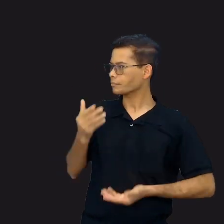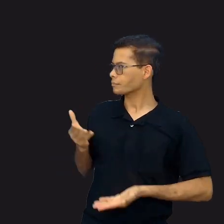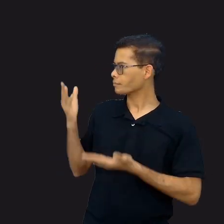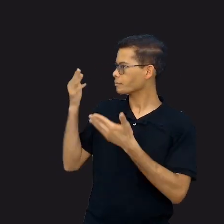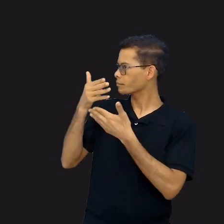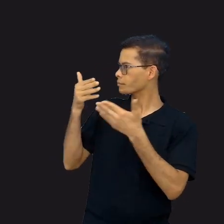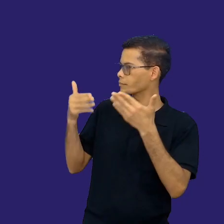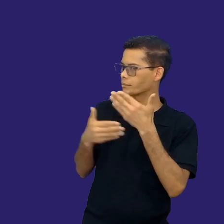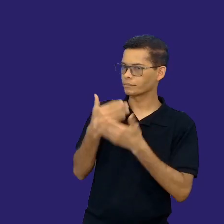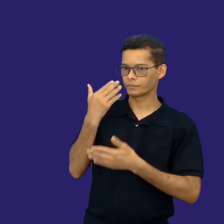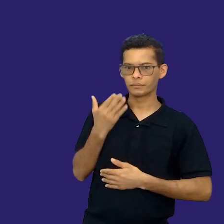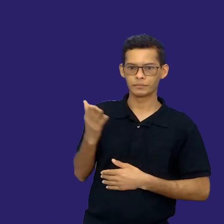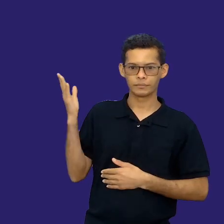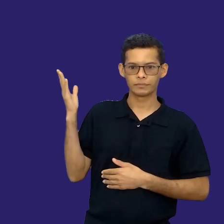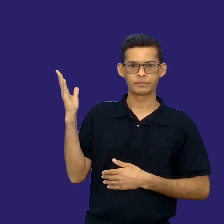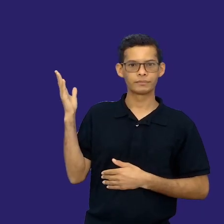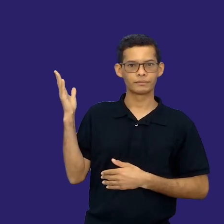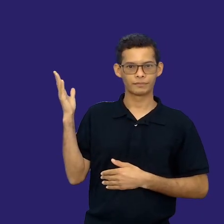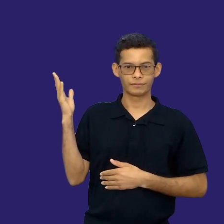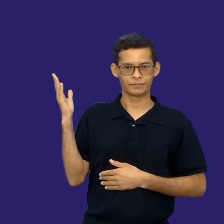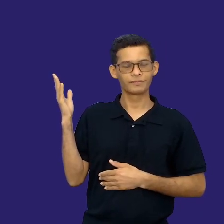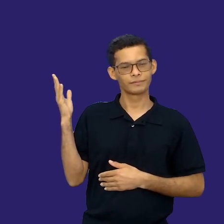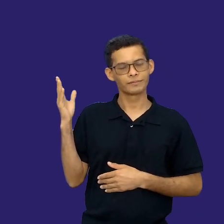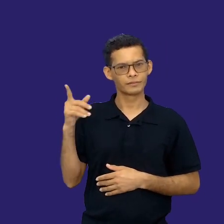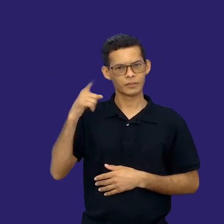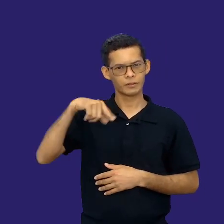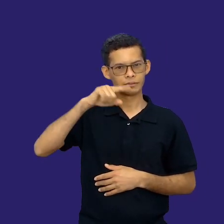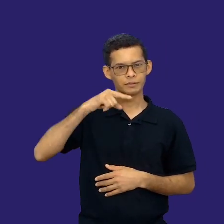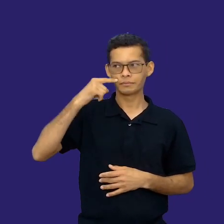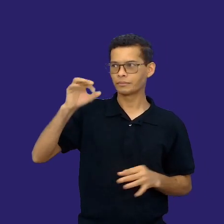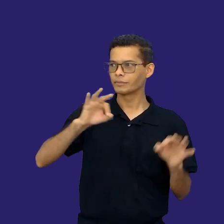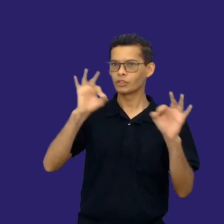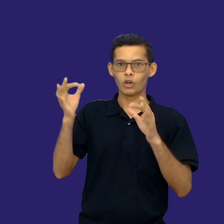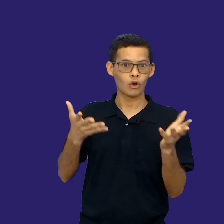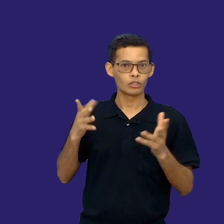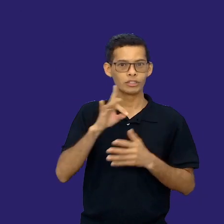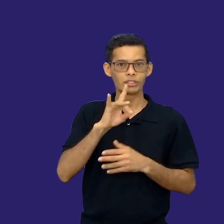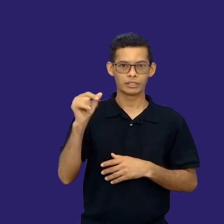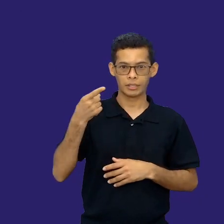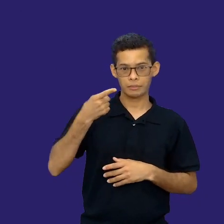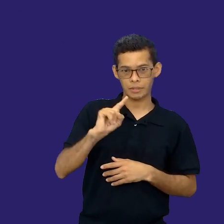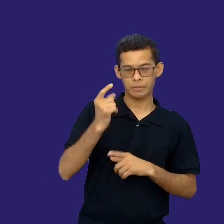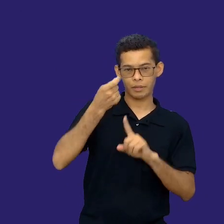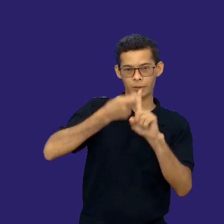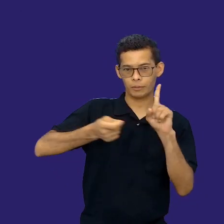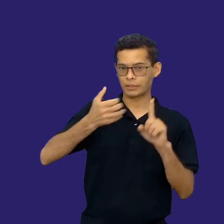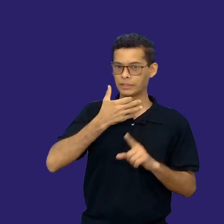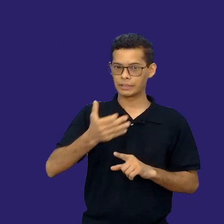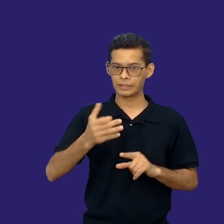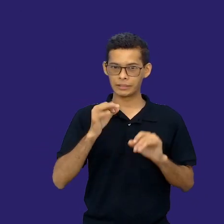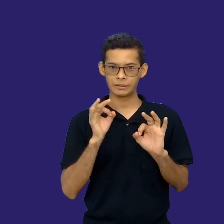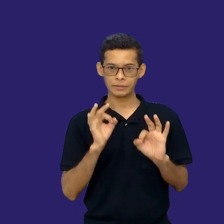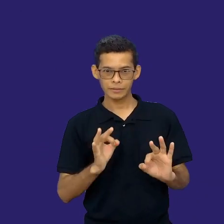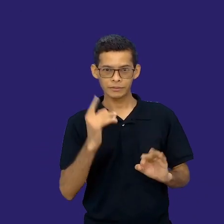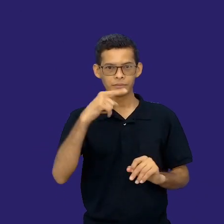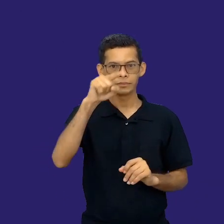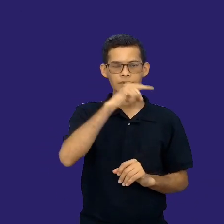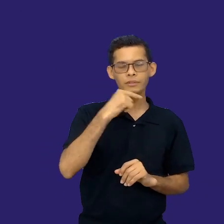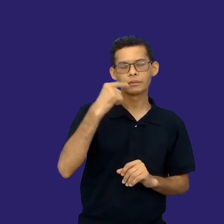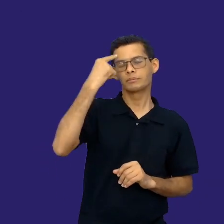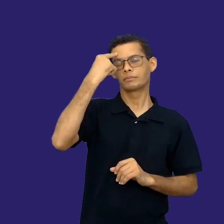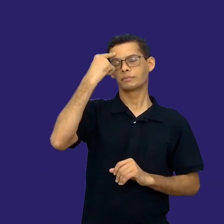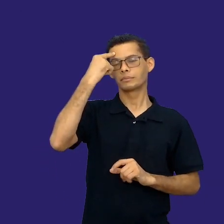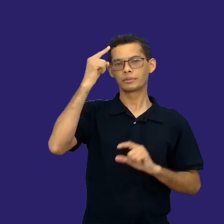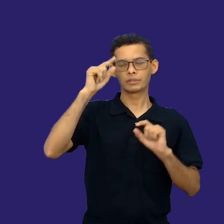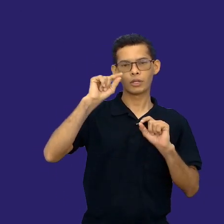né? Hoje, vocês estão assistindo aí dia 1º de dezembro, vocês estão pensando, né, ou já